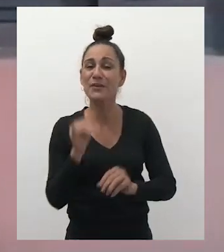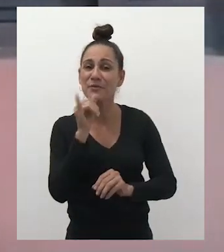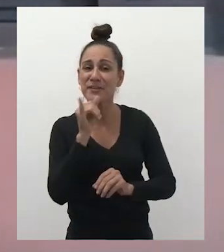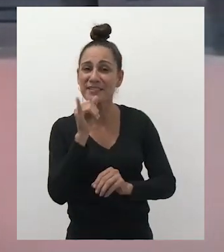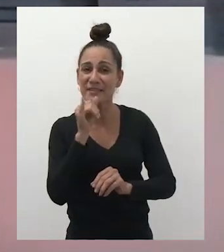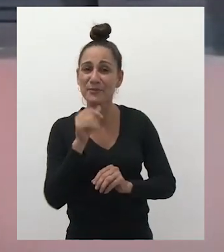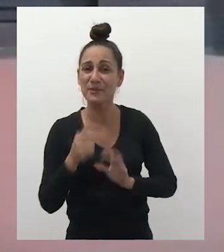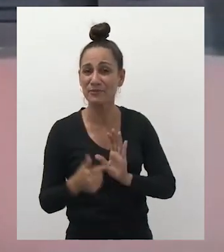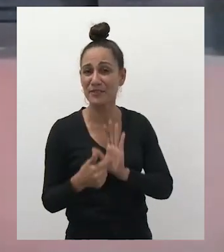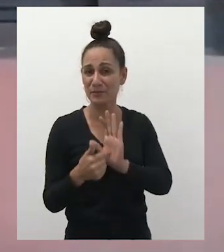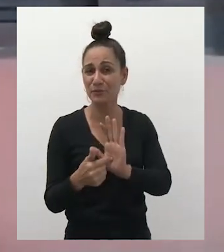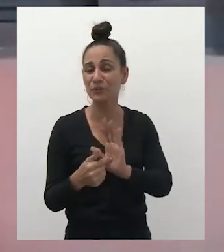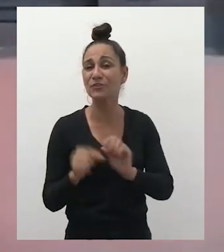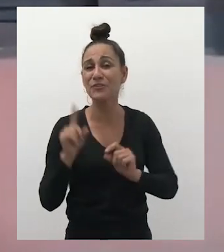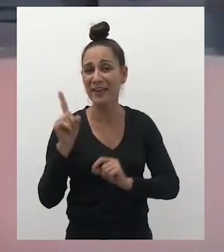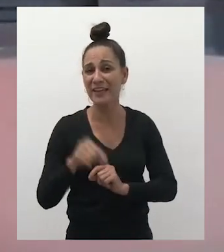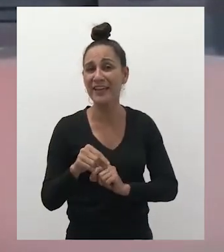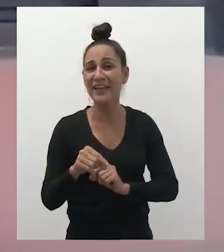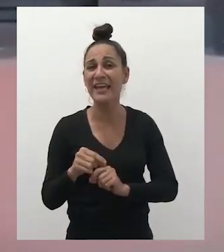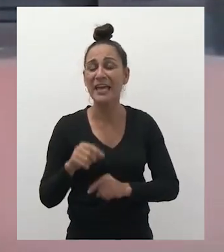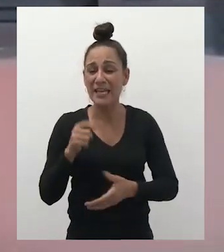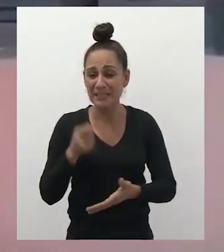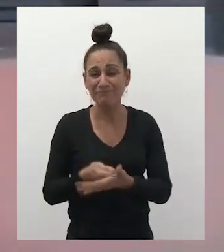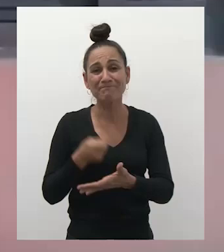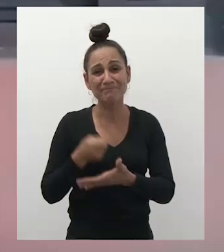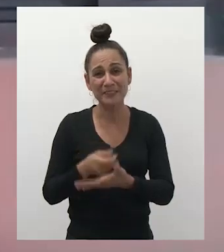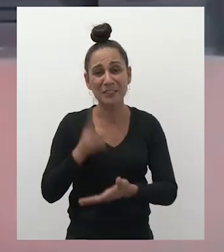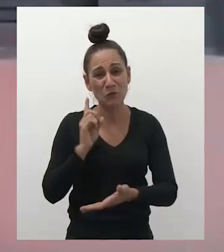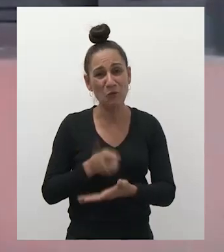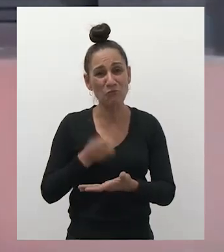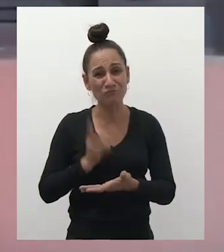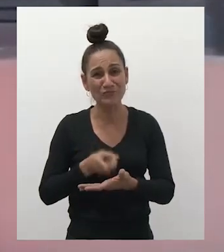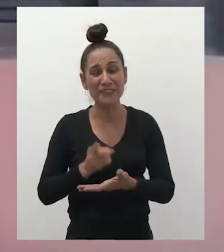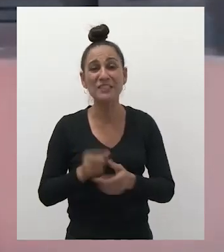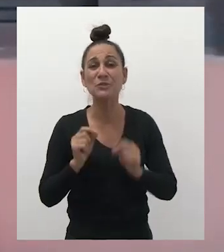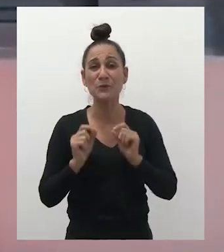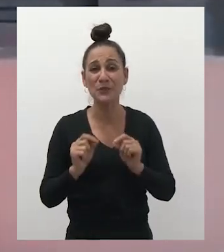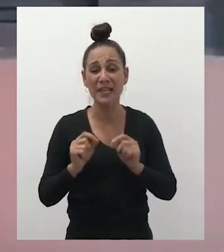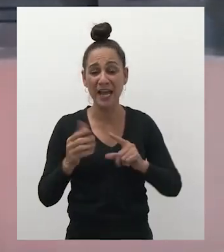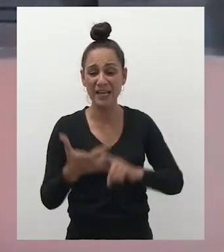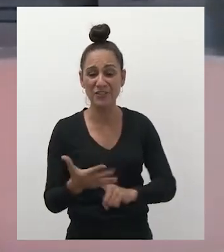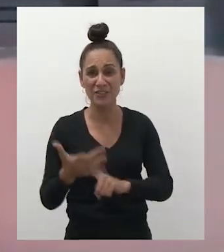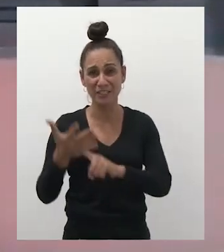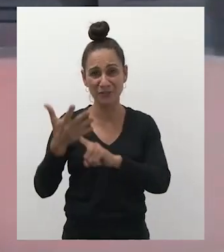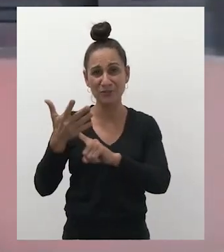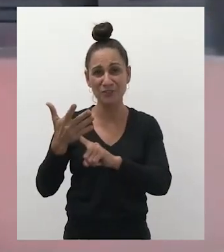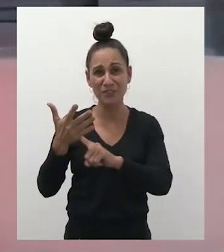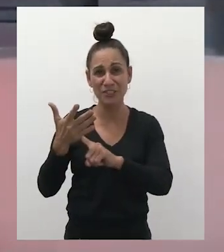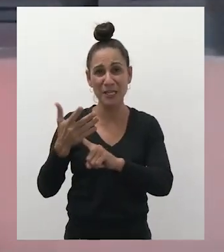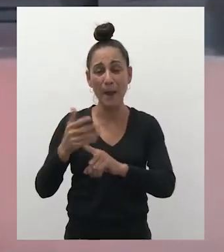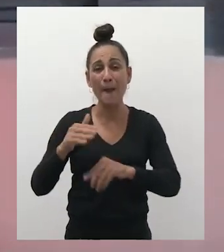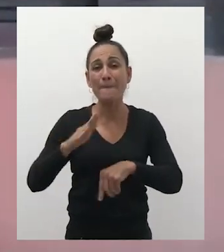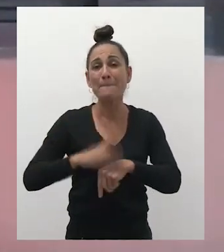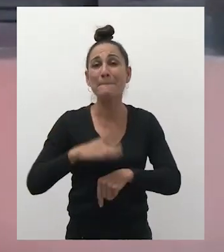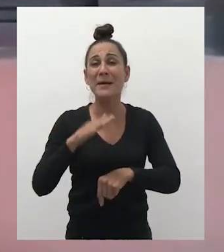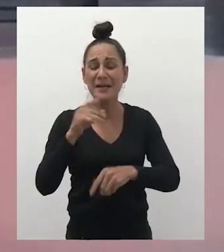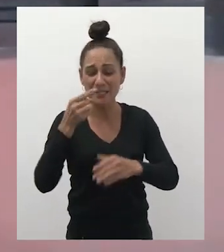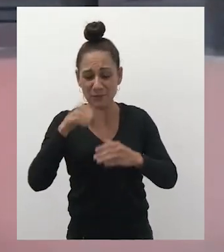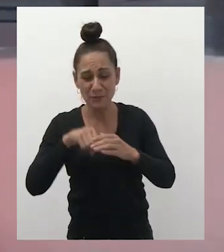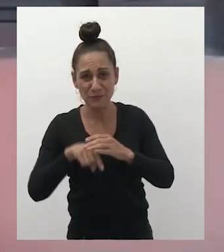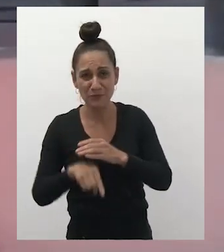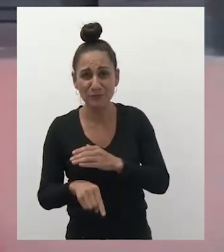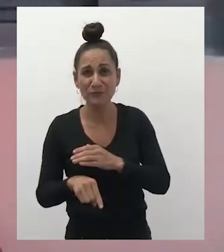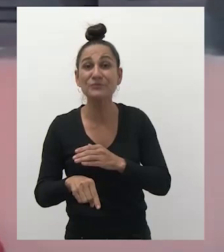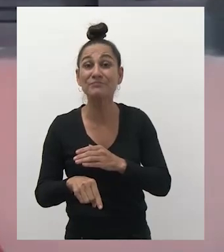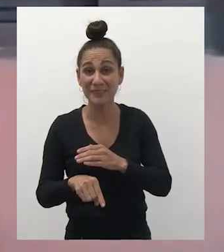deu, ele é muito pertinente, porque as tecnologias cada vez mais apuradas,